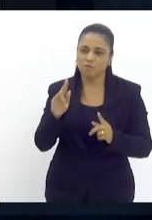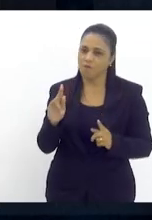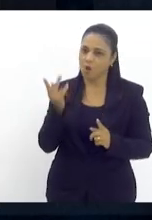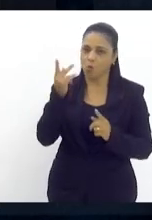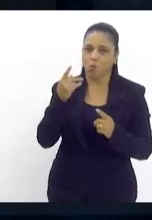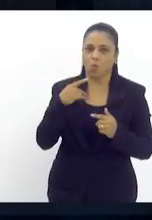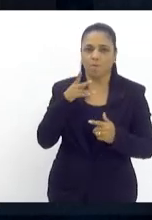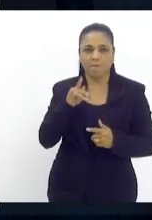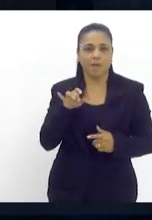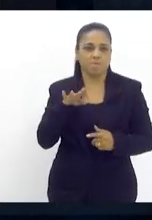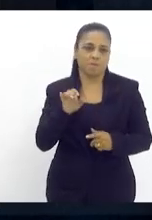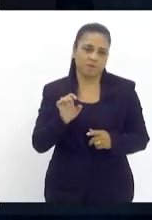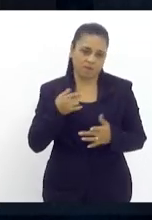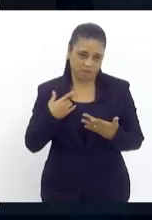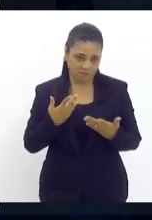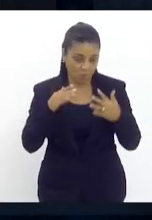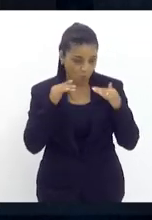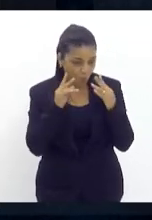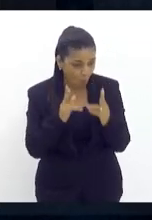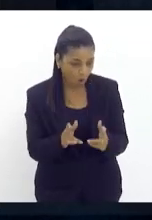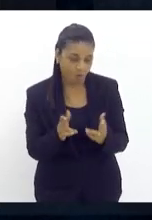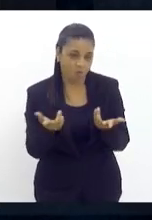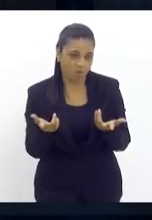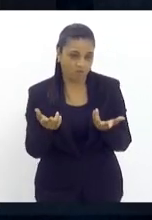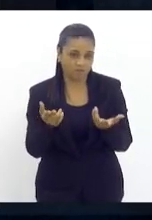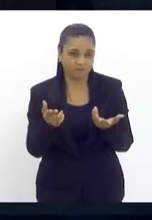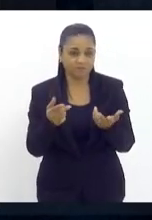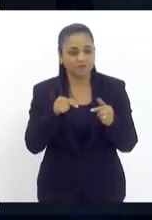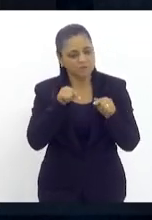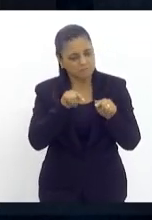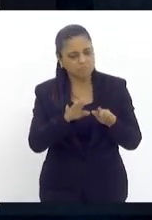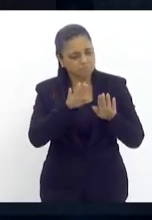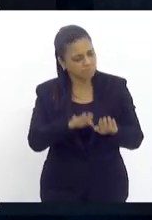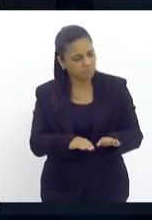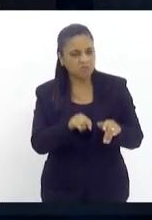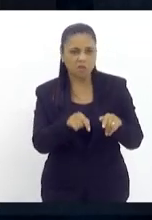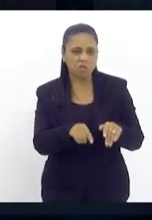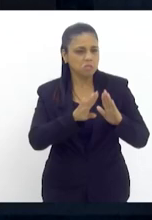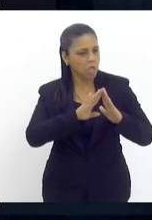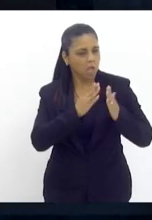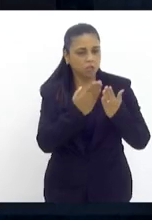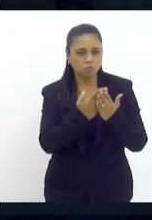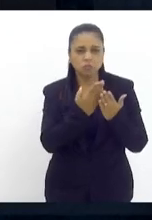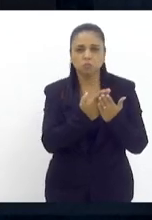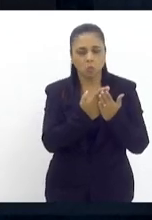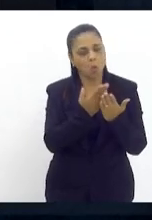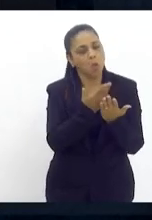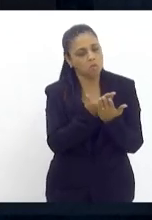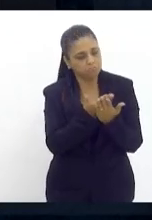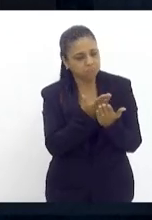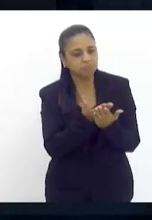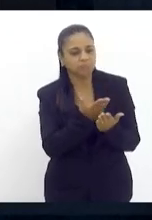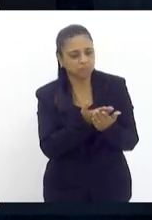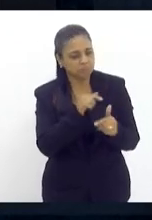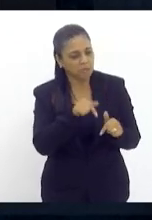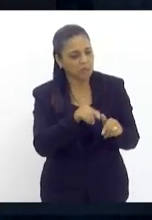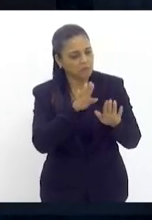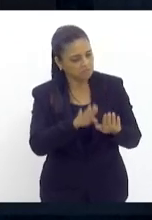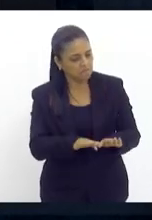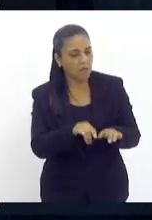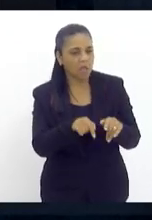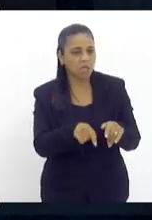mamãe. Então, você pode ficar aqui e escutar. Você deve ficar aqui